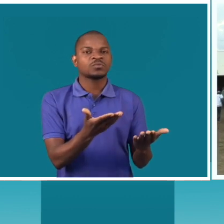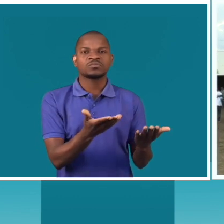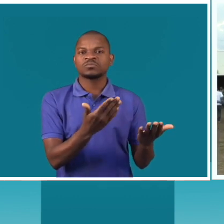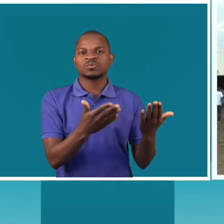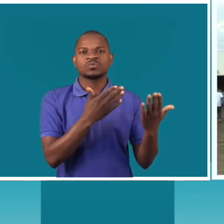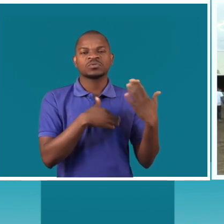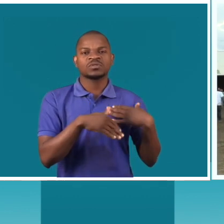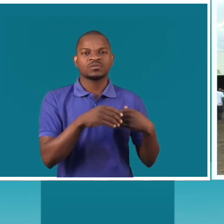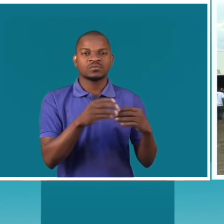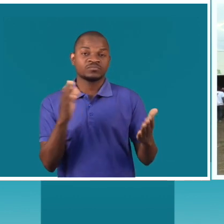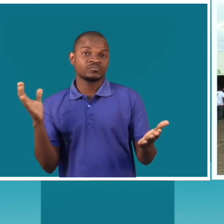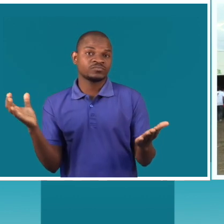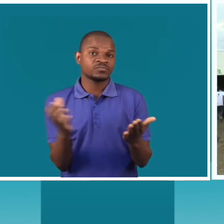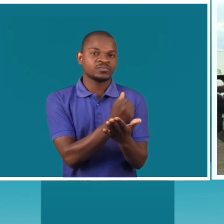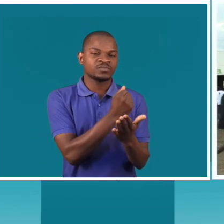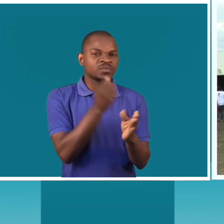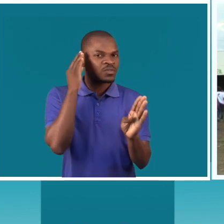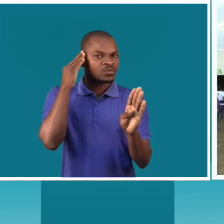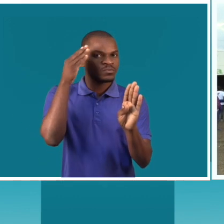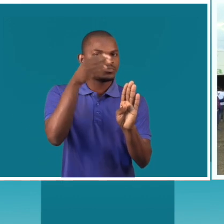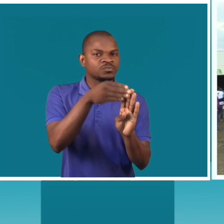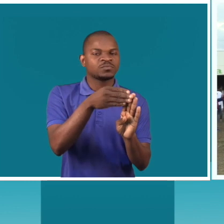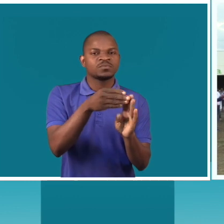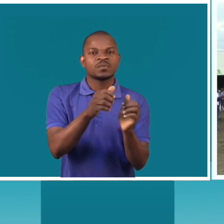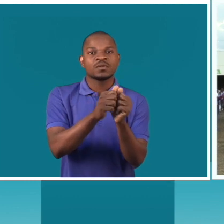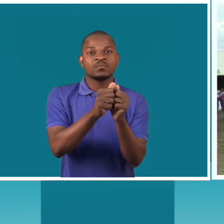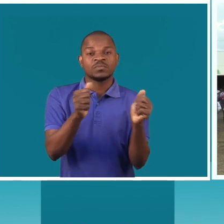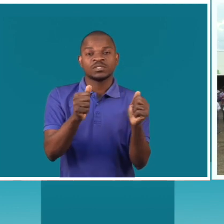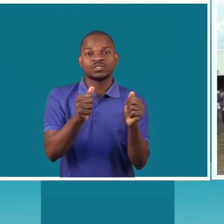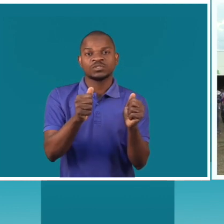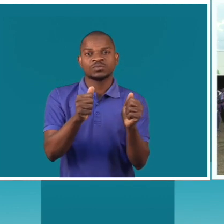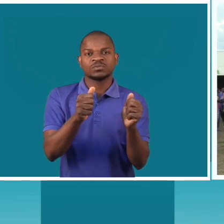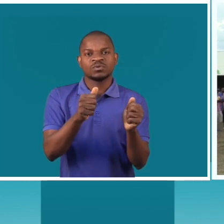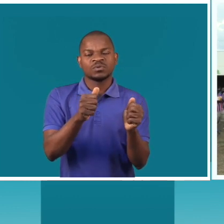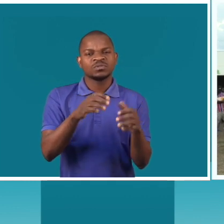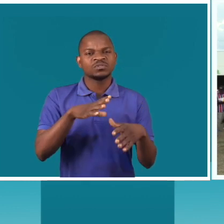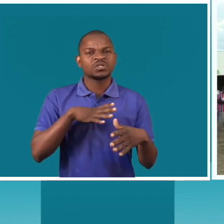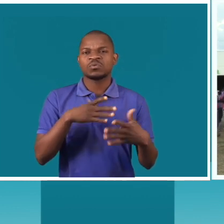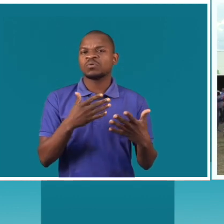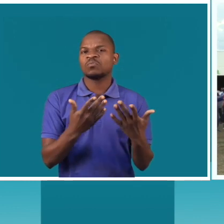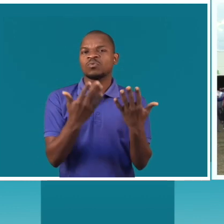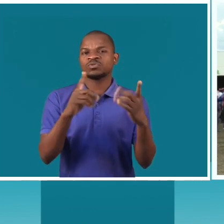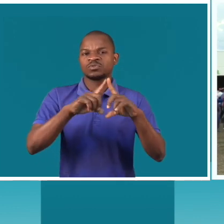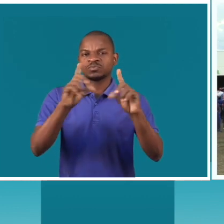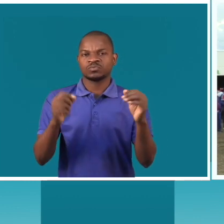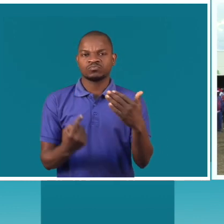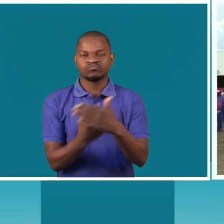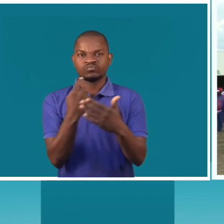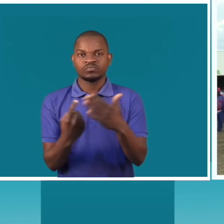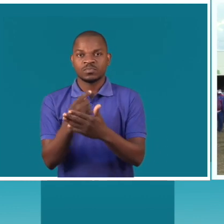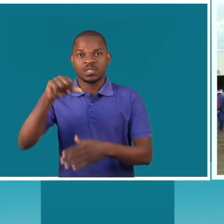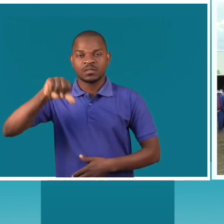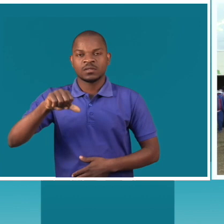do grupo. Quando se pretende, de facto, traçar um objetivo e alcançar um objetivo. Quando, no meio de percurso,